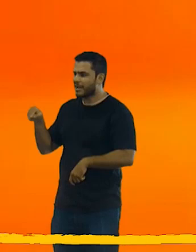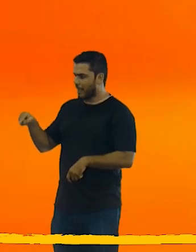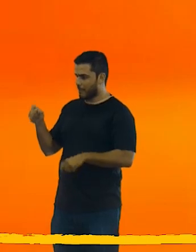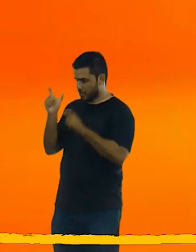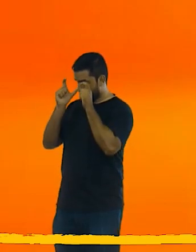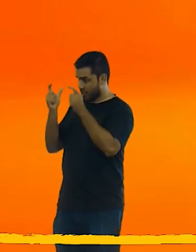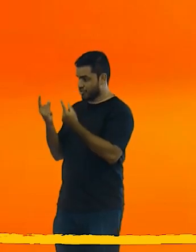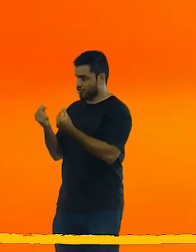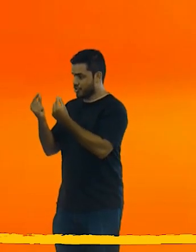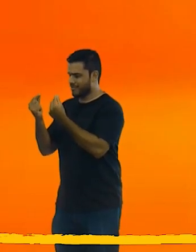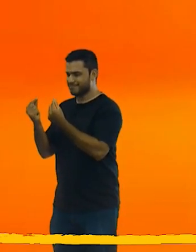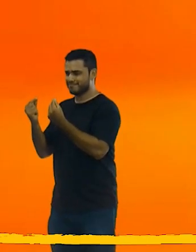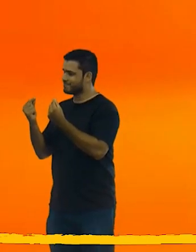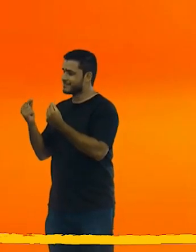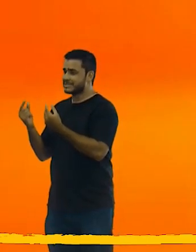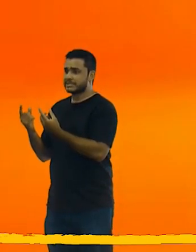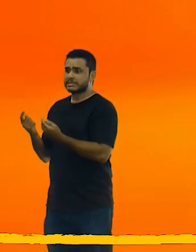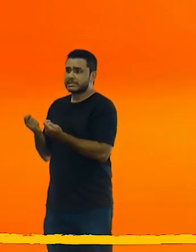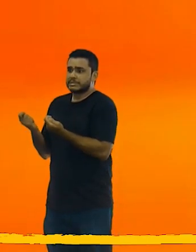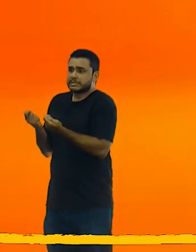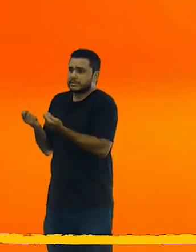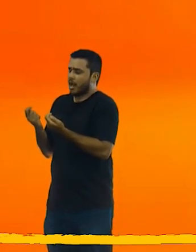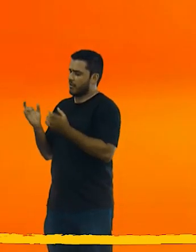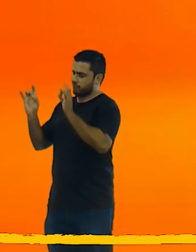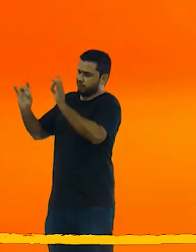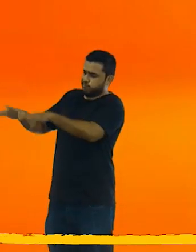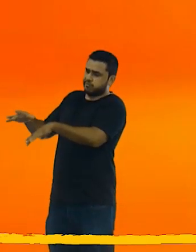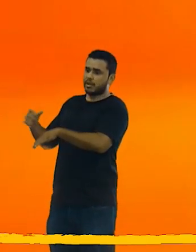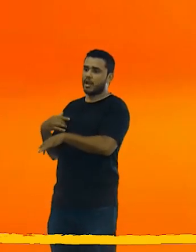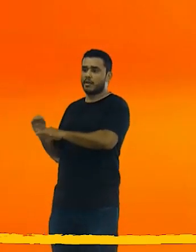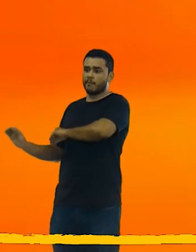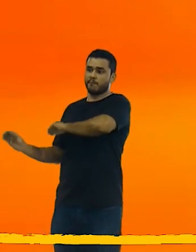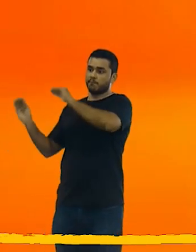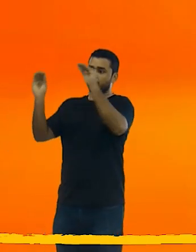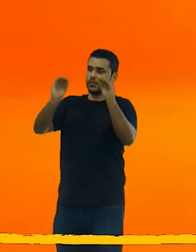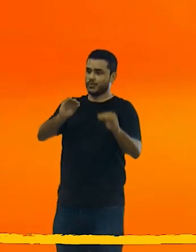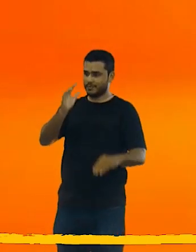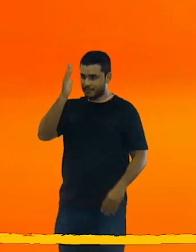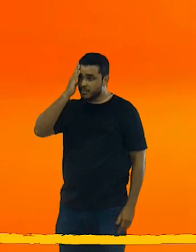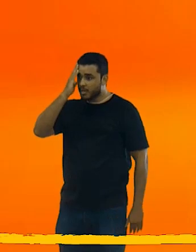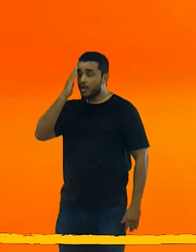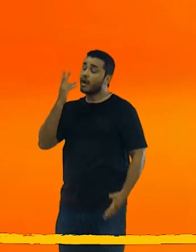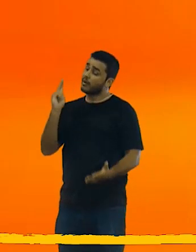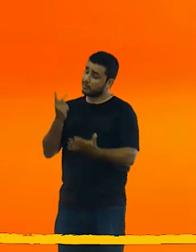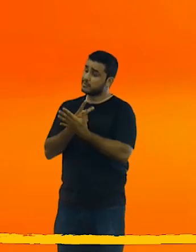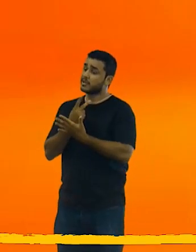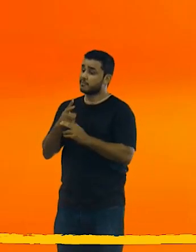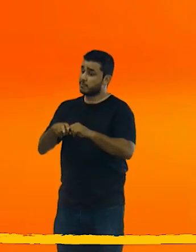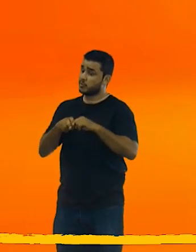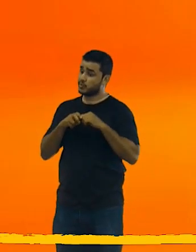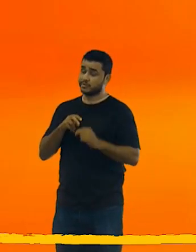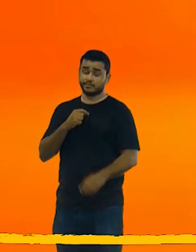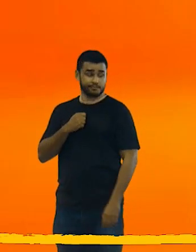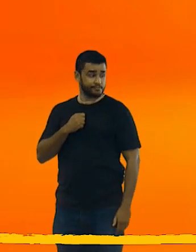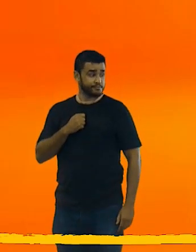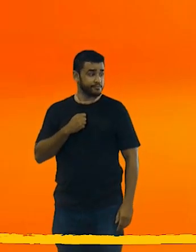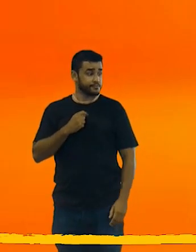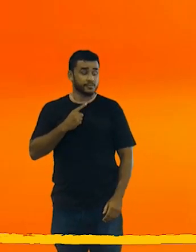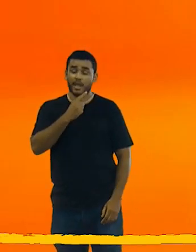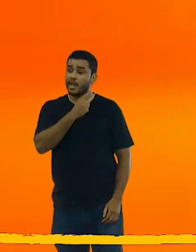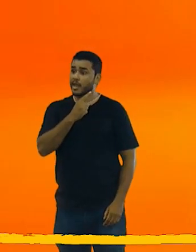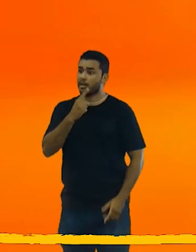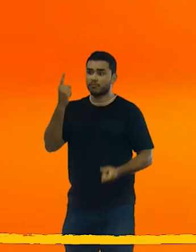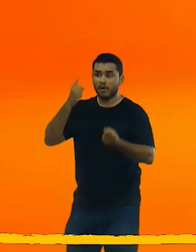Então, anote o primeiro ponto. O que é Revolução Verde? Revolução da agricultura. É a mudança